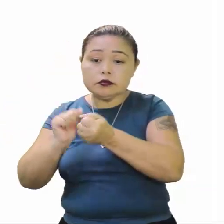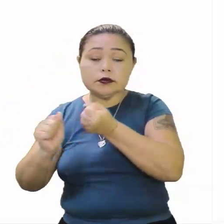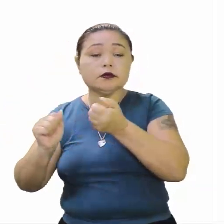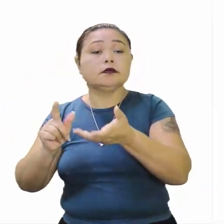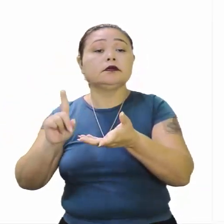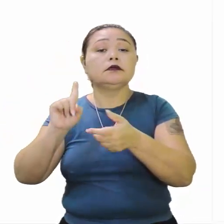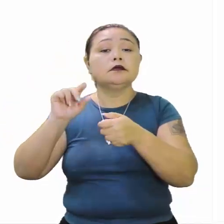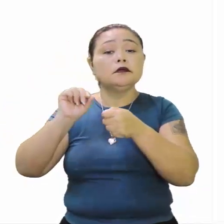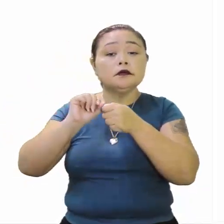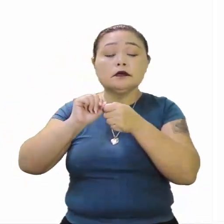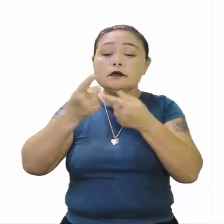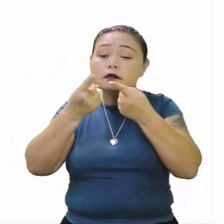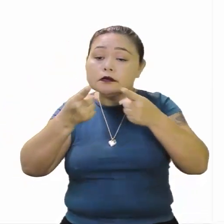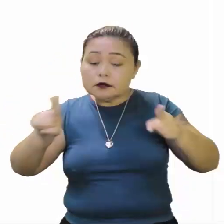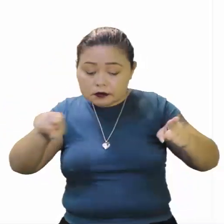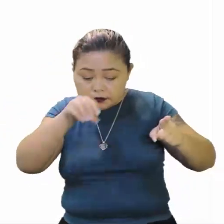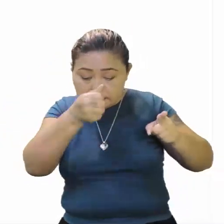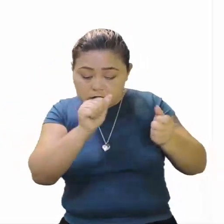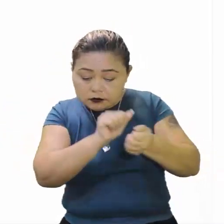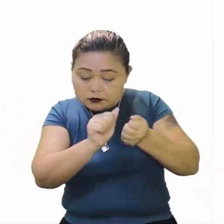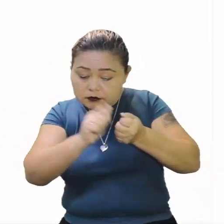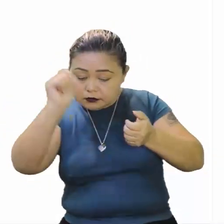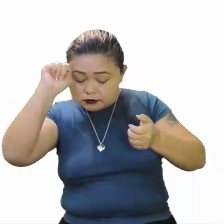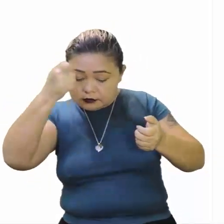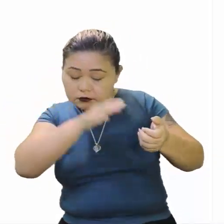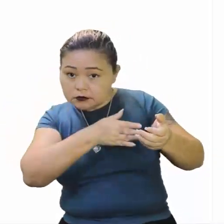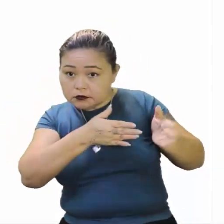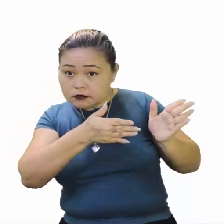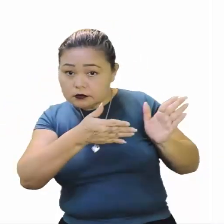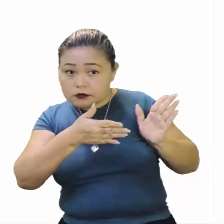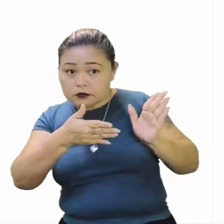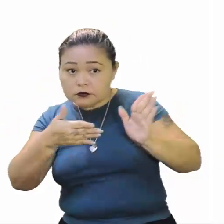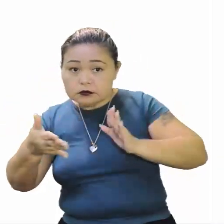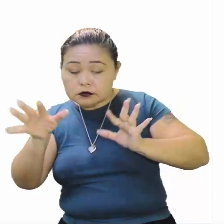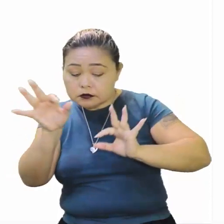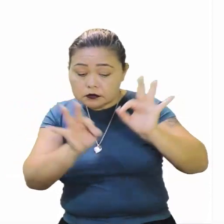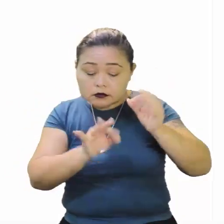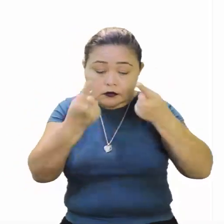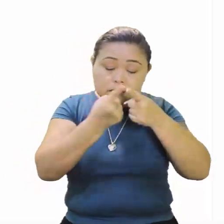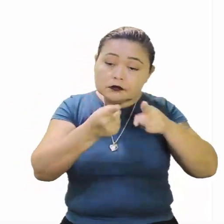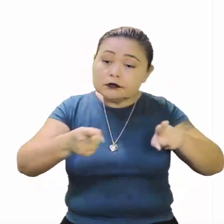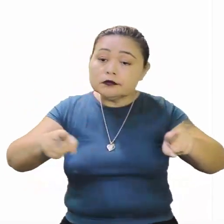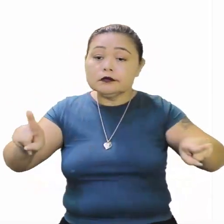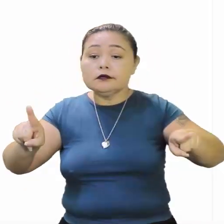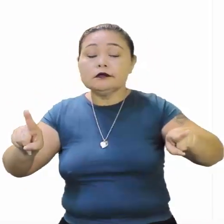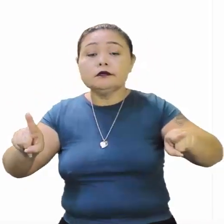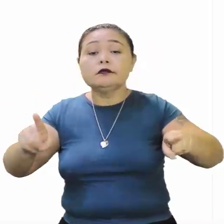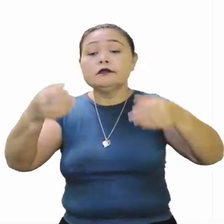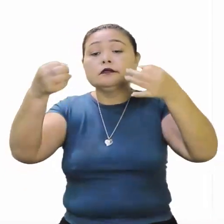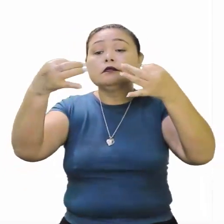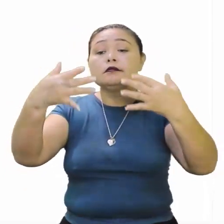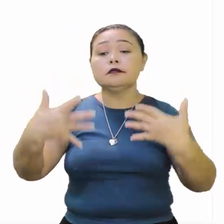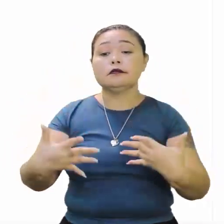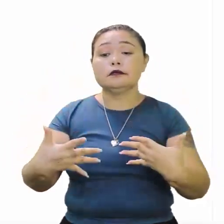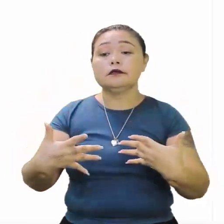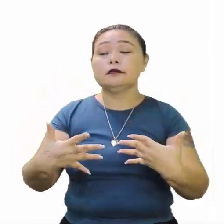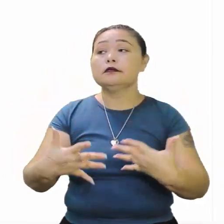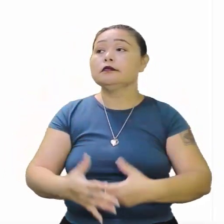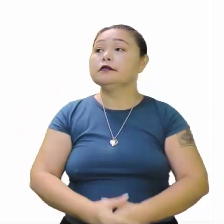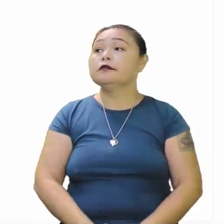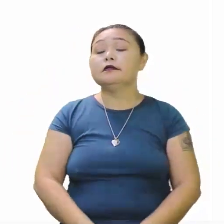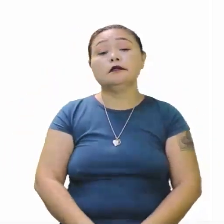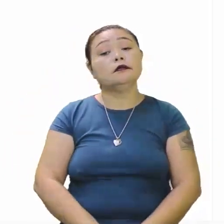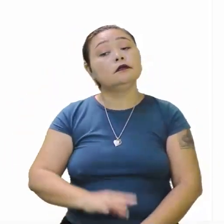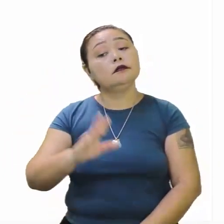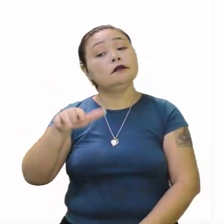que está na churrasqueira durante o preparo do churrasco? Explique.